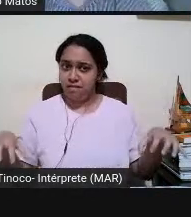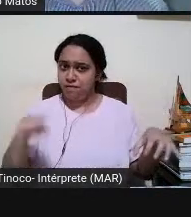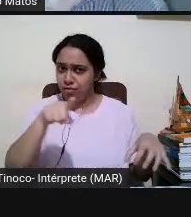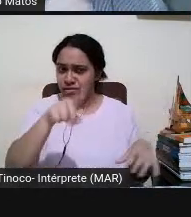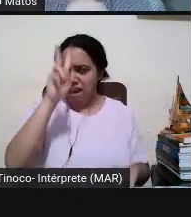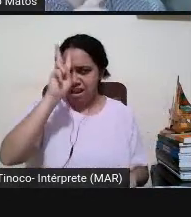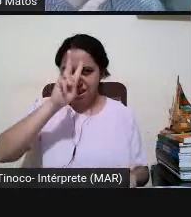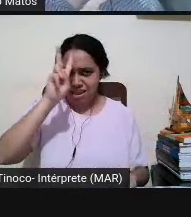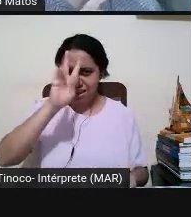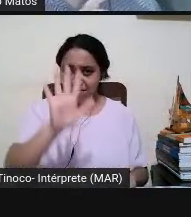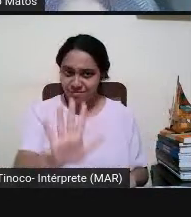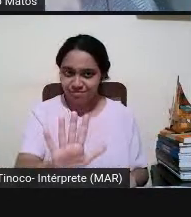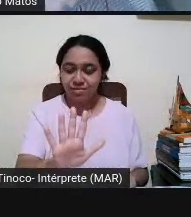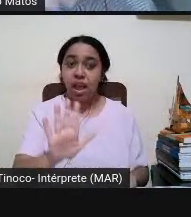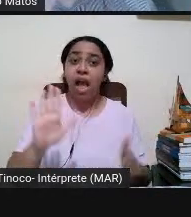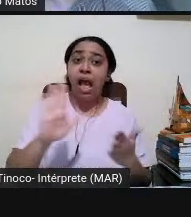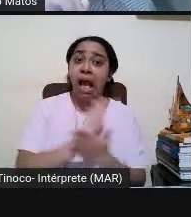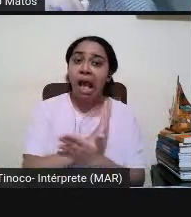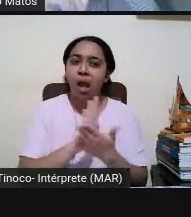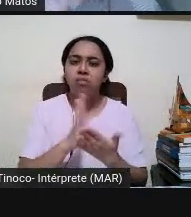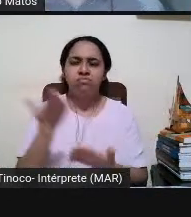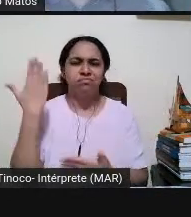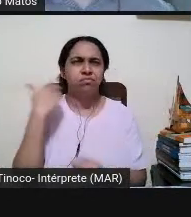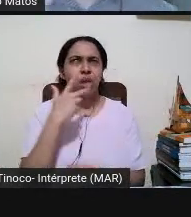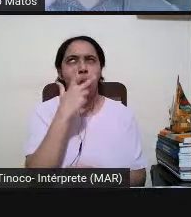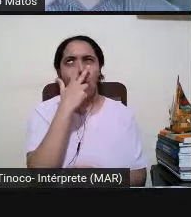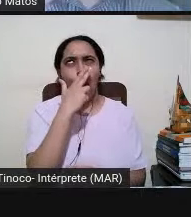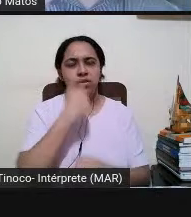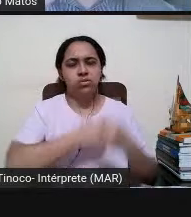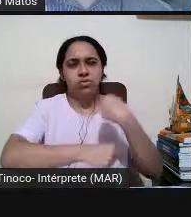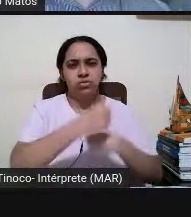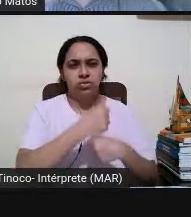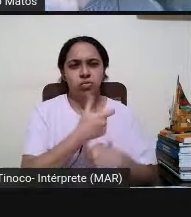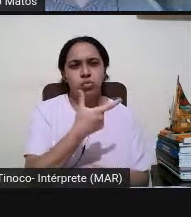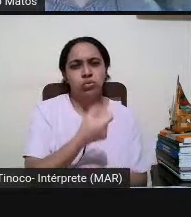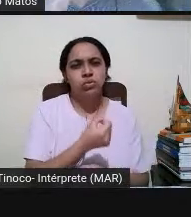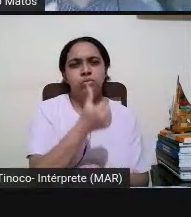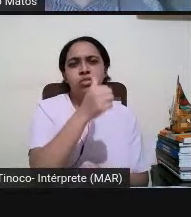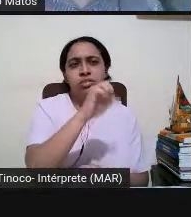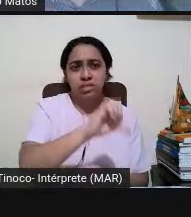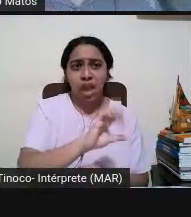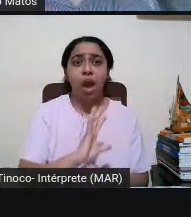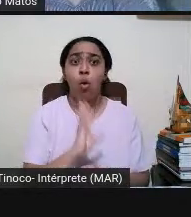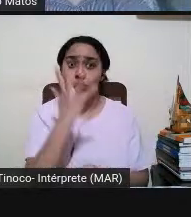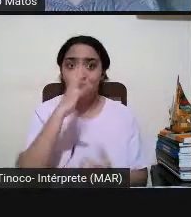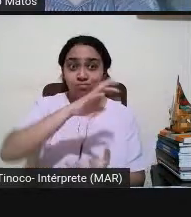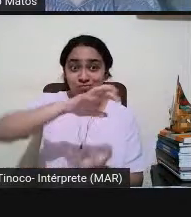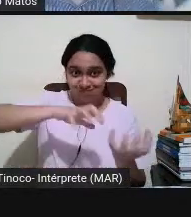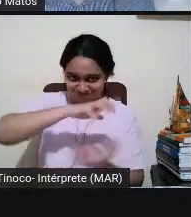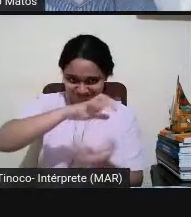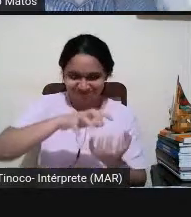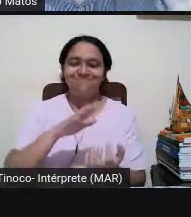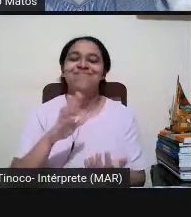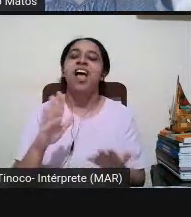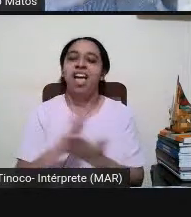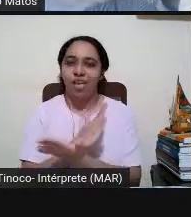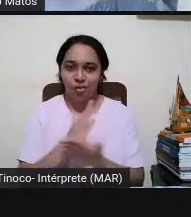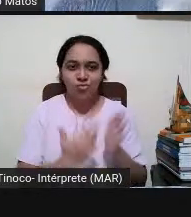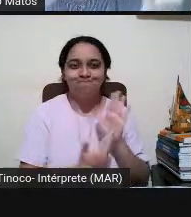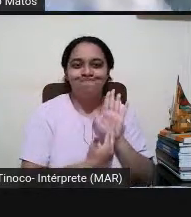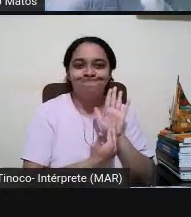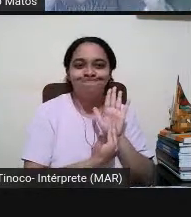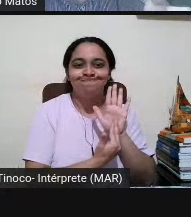vocês lembram que alguns anos eu acho que foi 2019 nós tivemos é uma greve de alguns representantes que